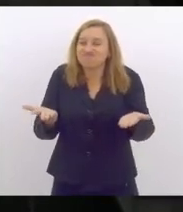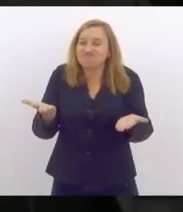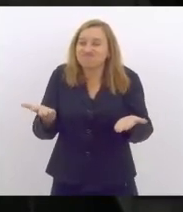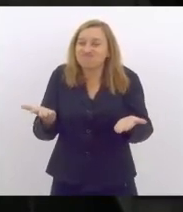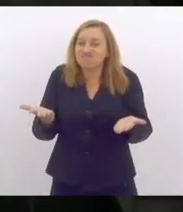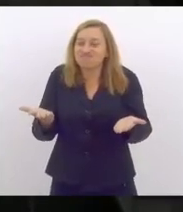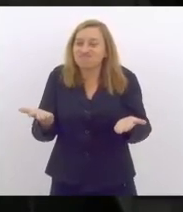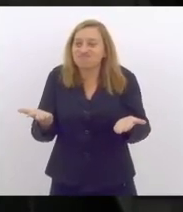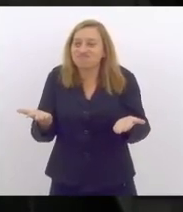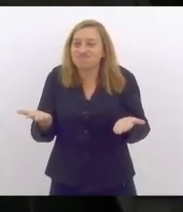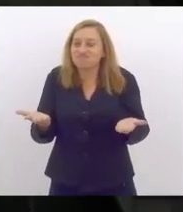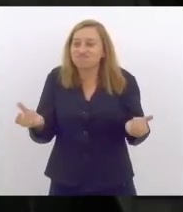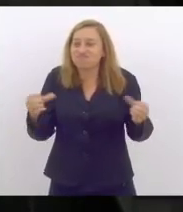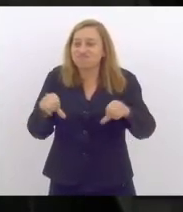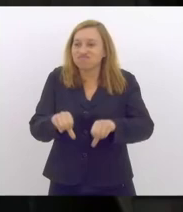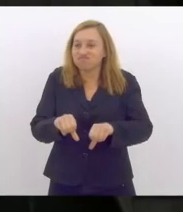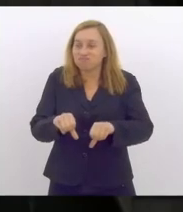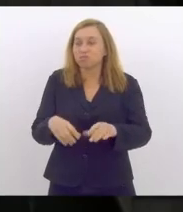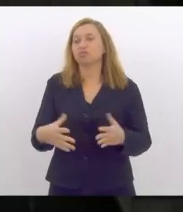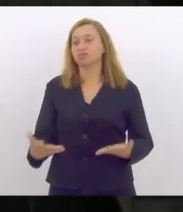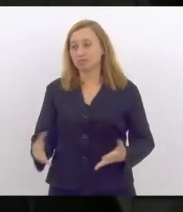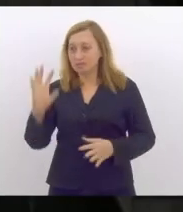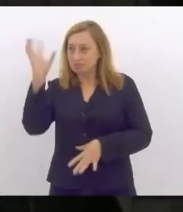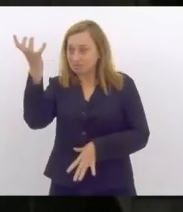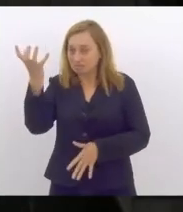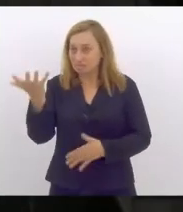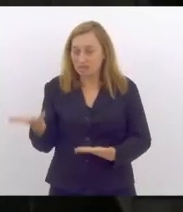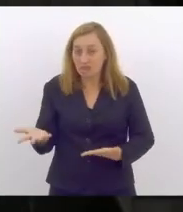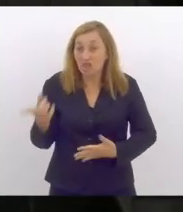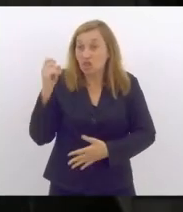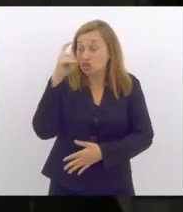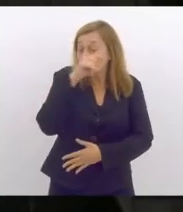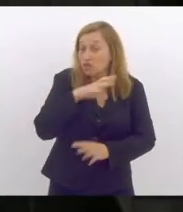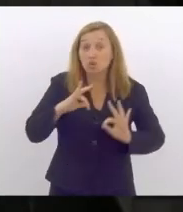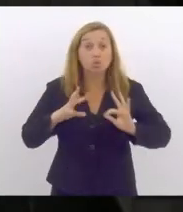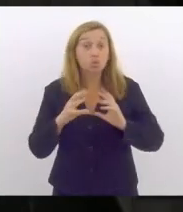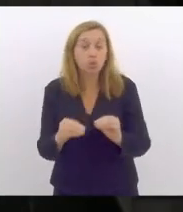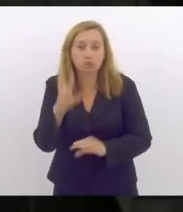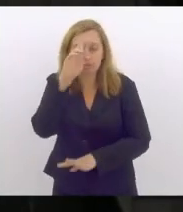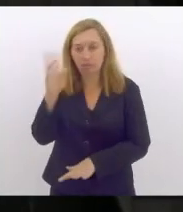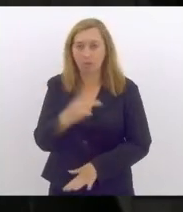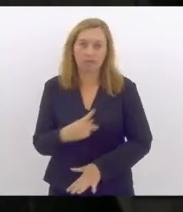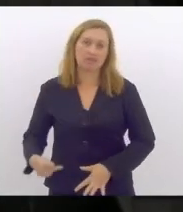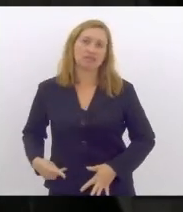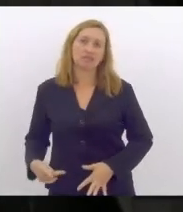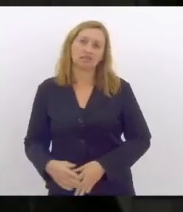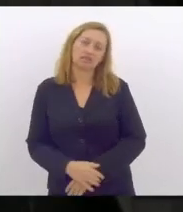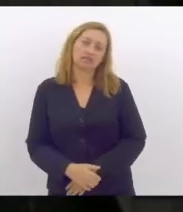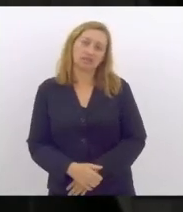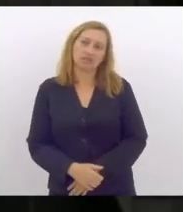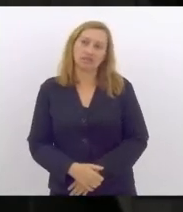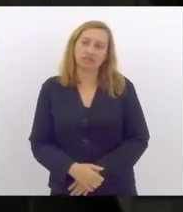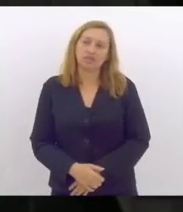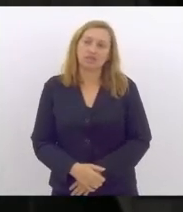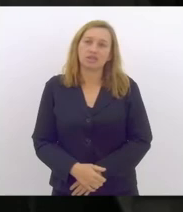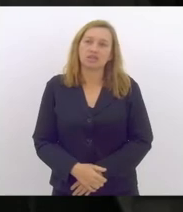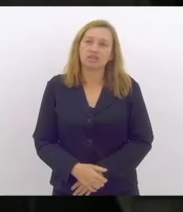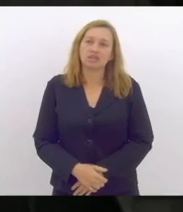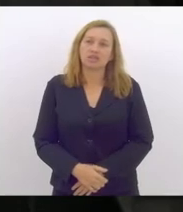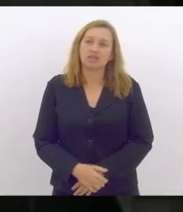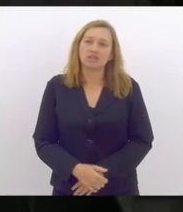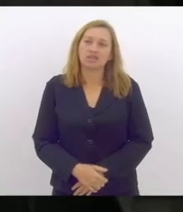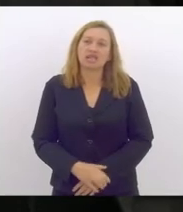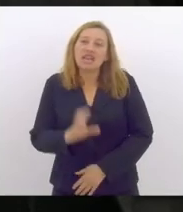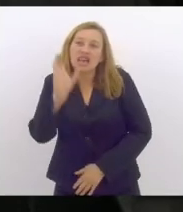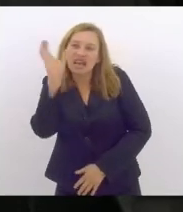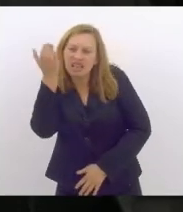são cada vez mais intensos. E o mais duro nisso tudo, senhora presidente, é que em matéria de